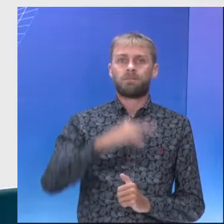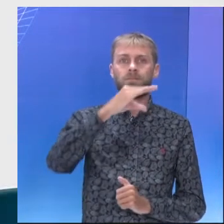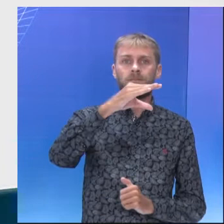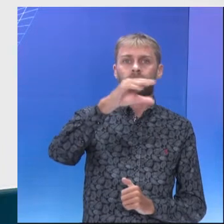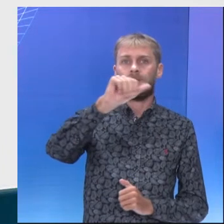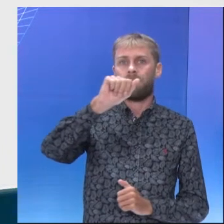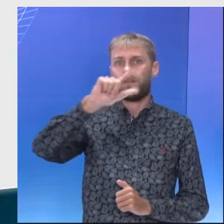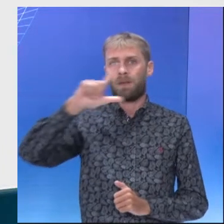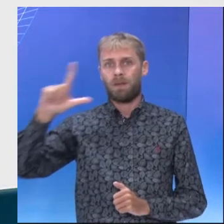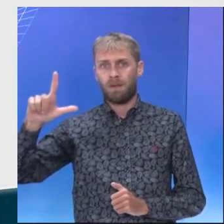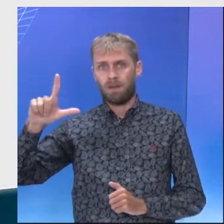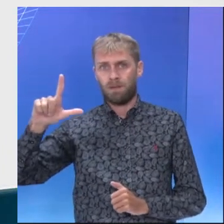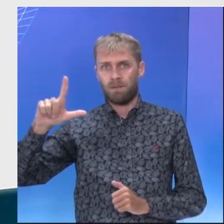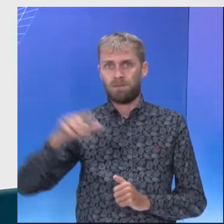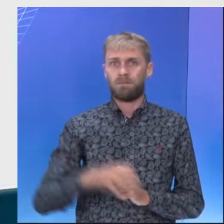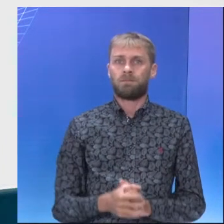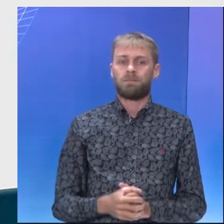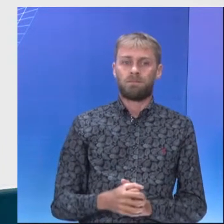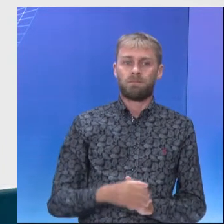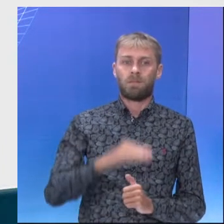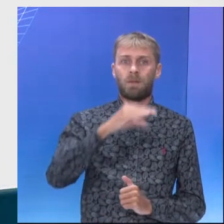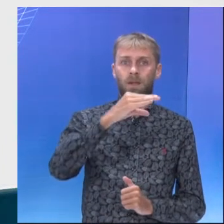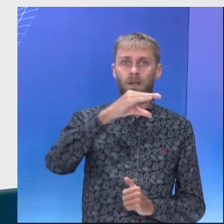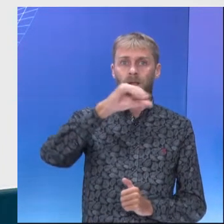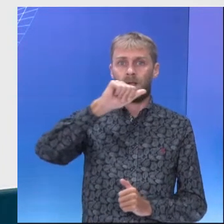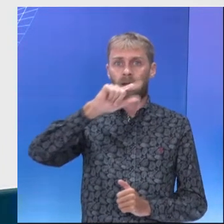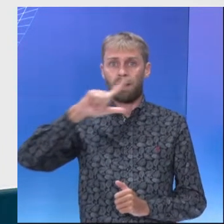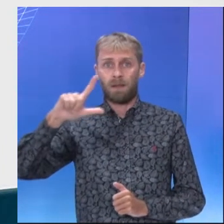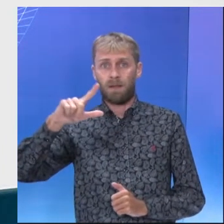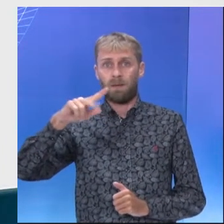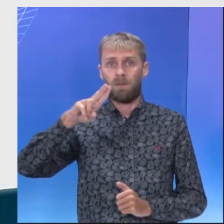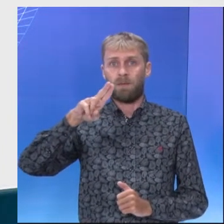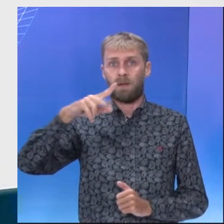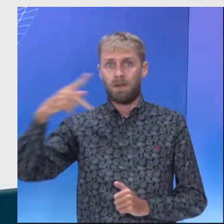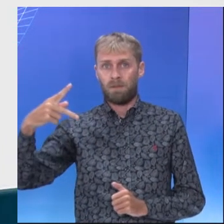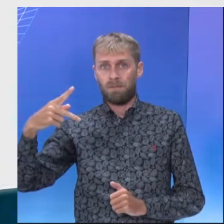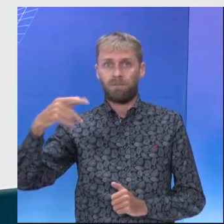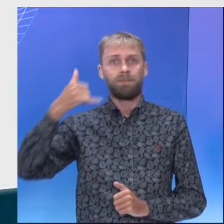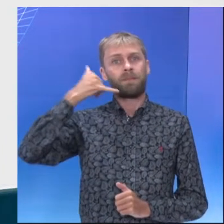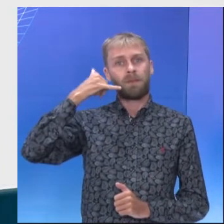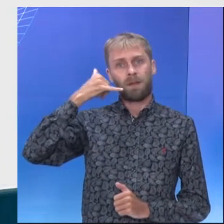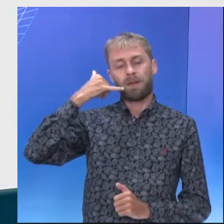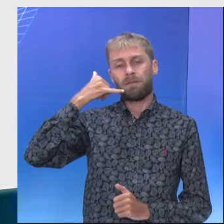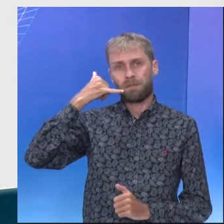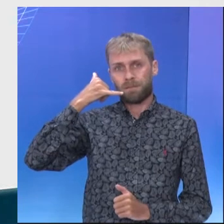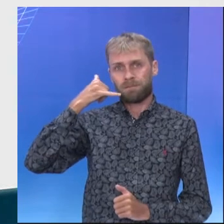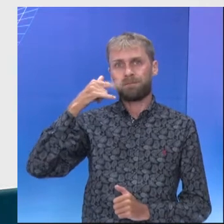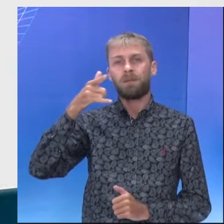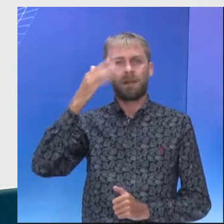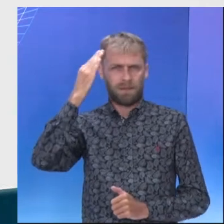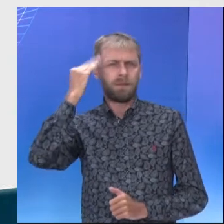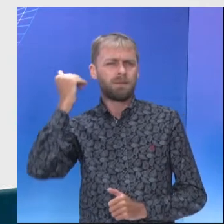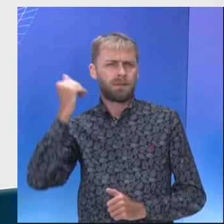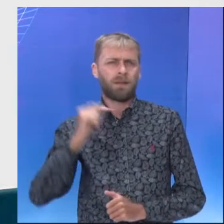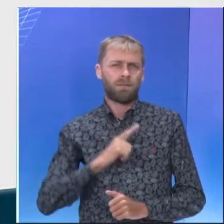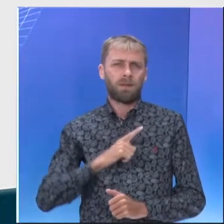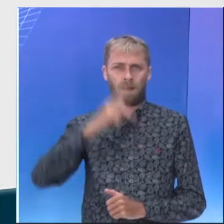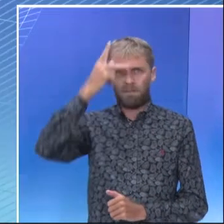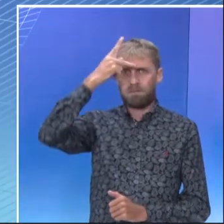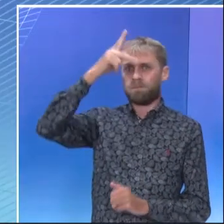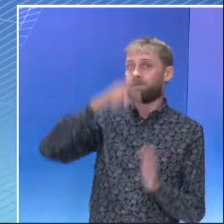Called up já significa telefonar. Então, se você souber que tem uma preposição na